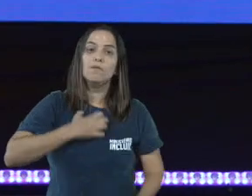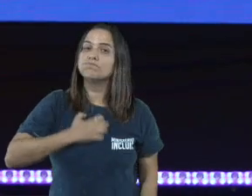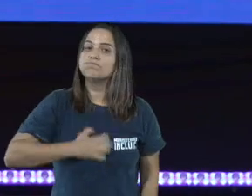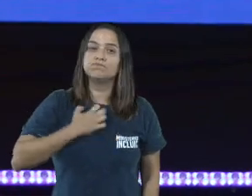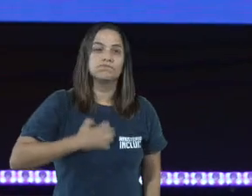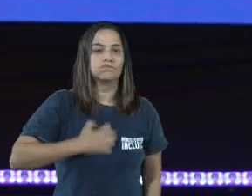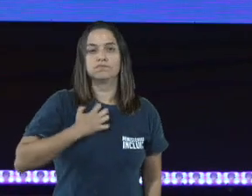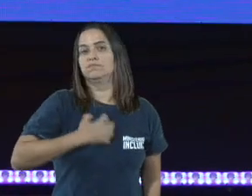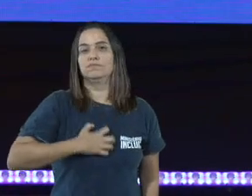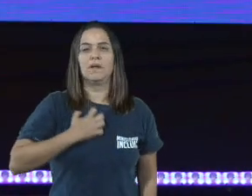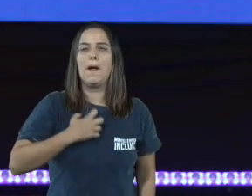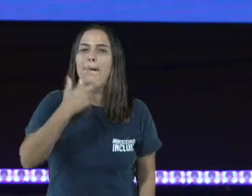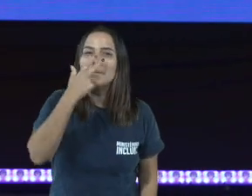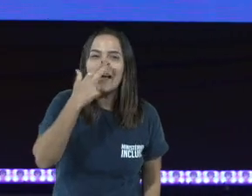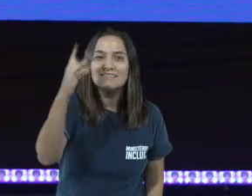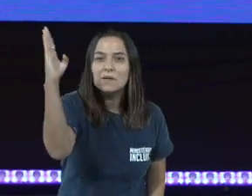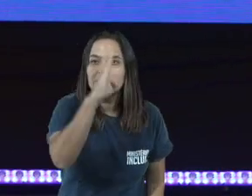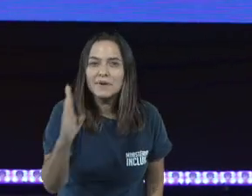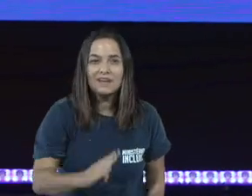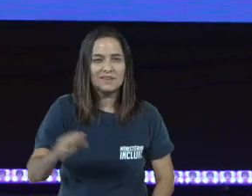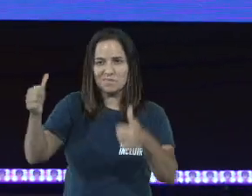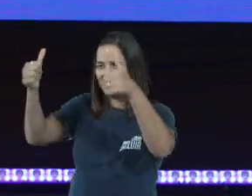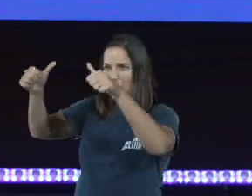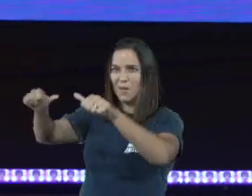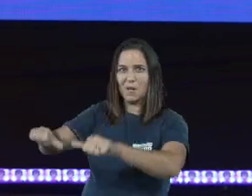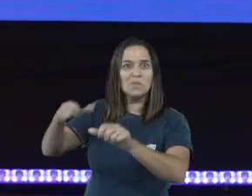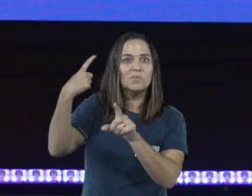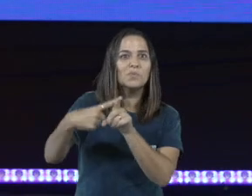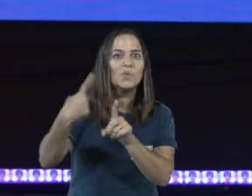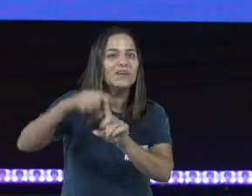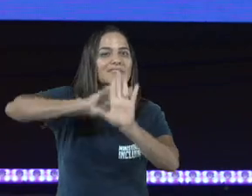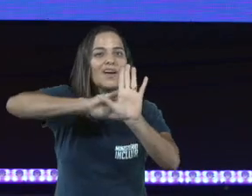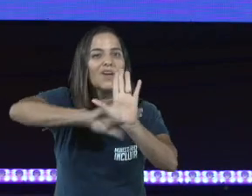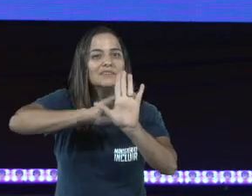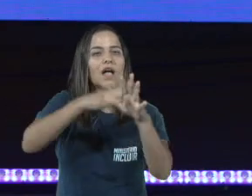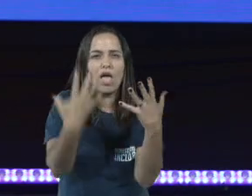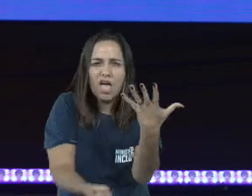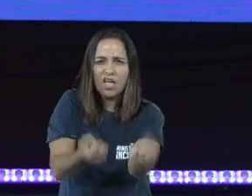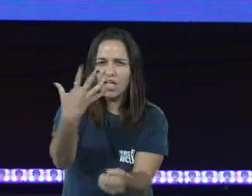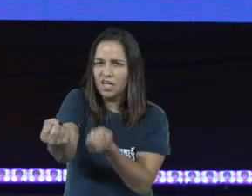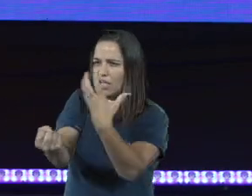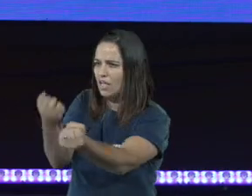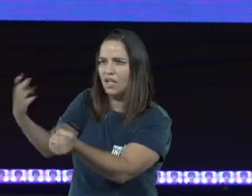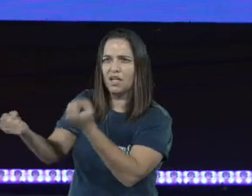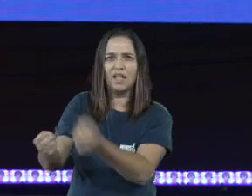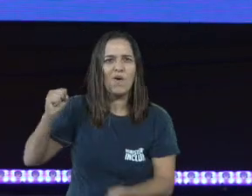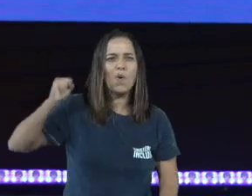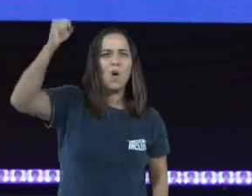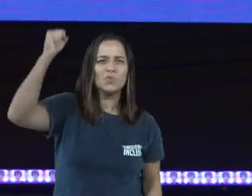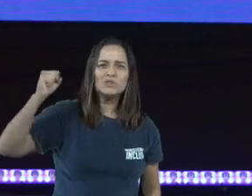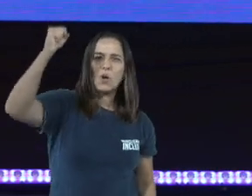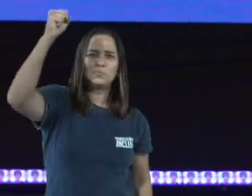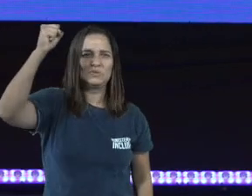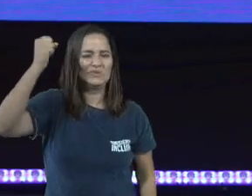meu Deus do céu o que a gente aceitando um monte de mentira como fosse verdade destruindo